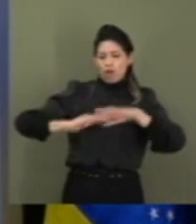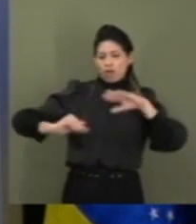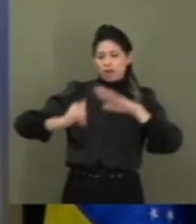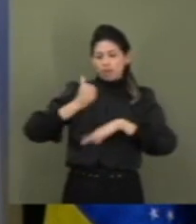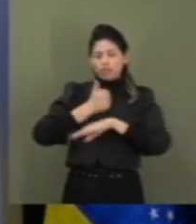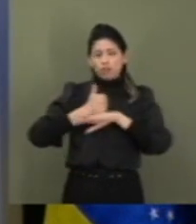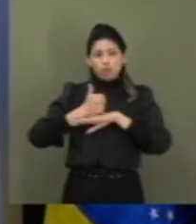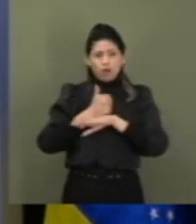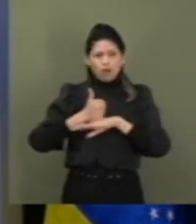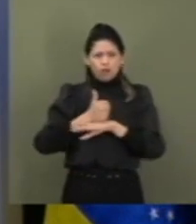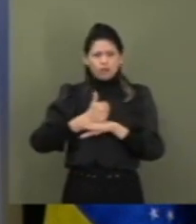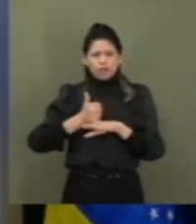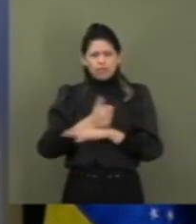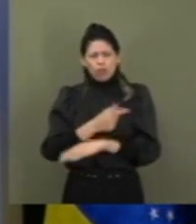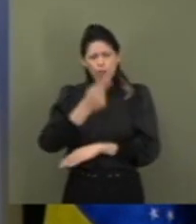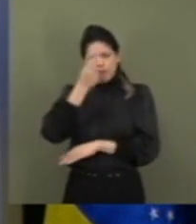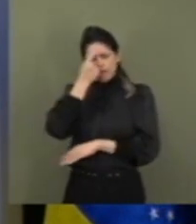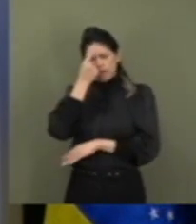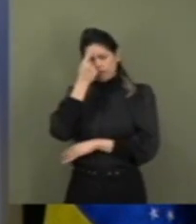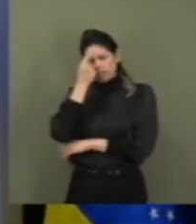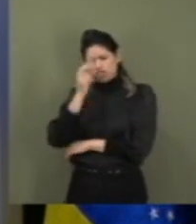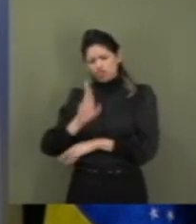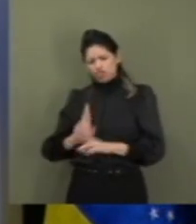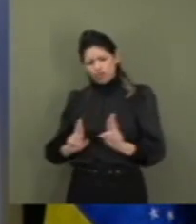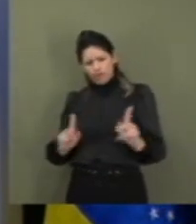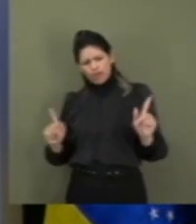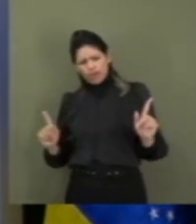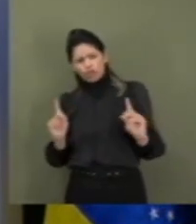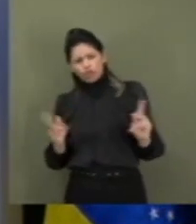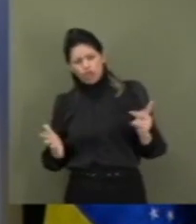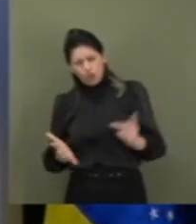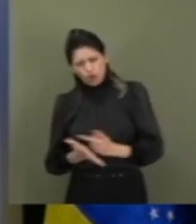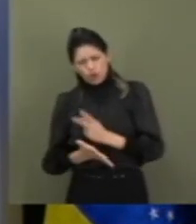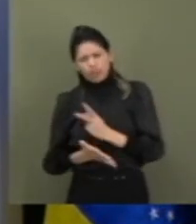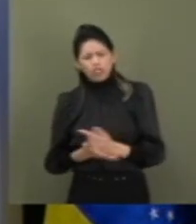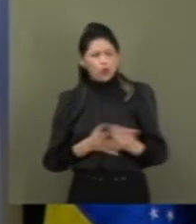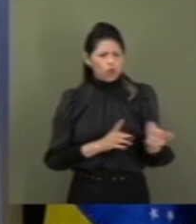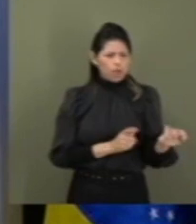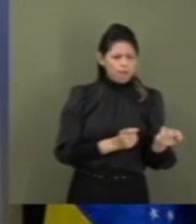pensar diferente da narrativa dominante.